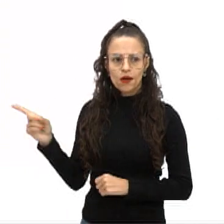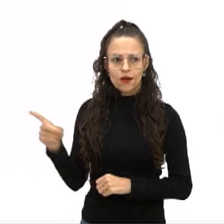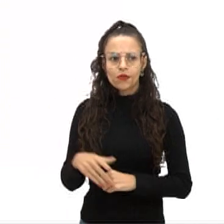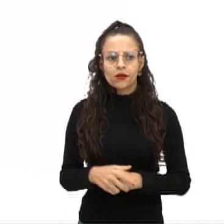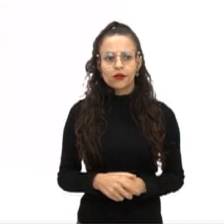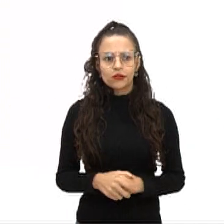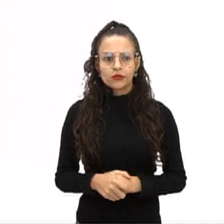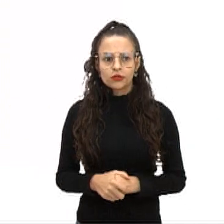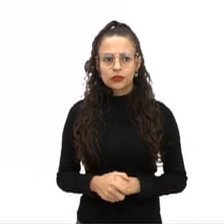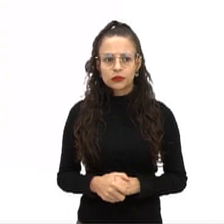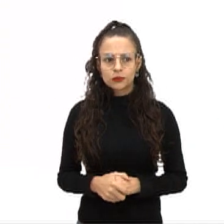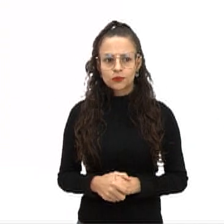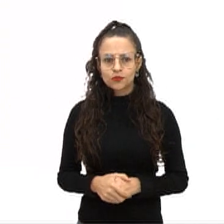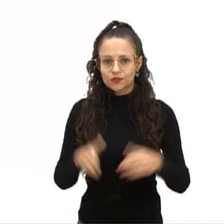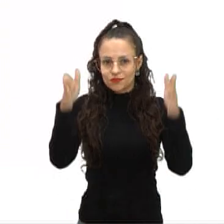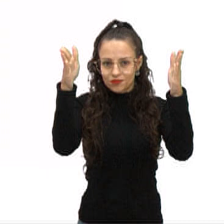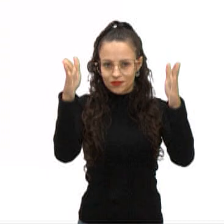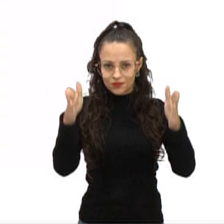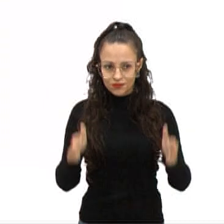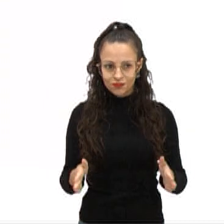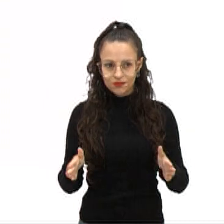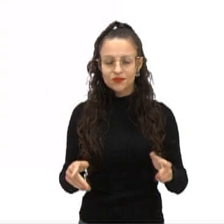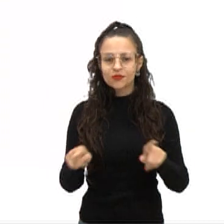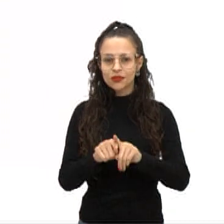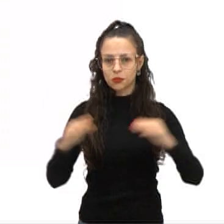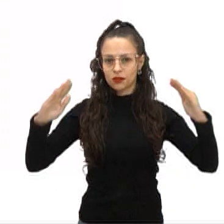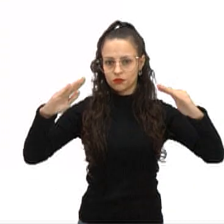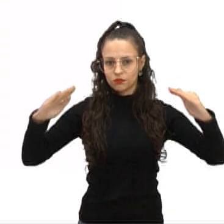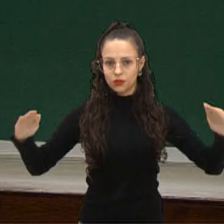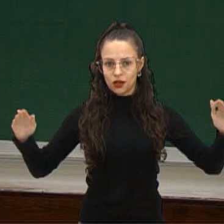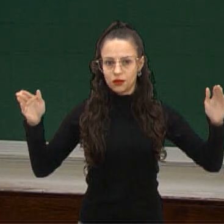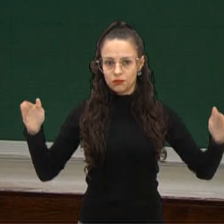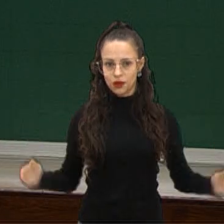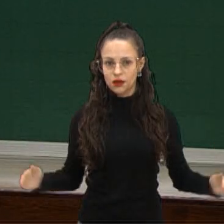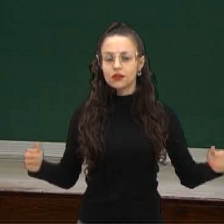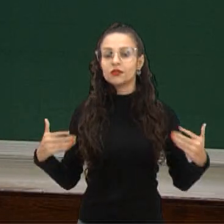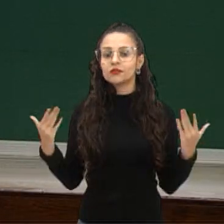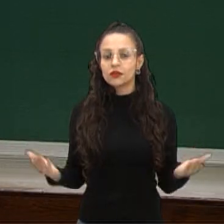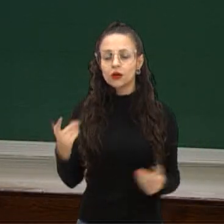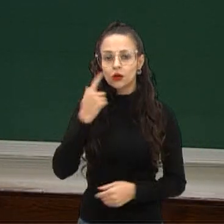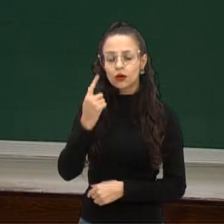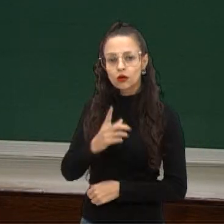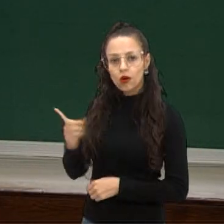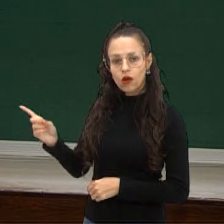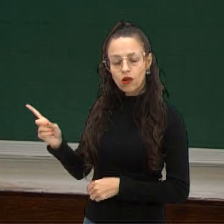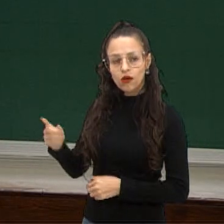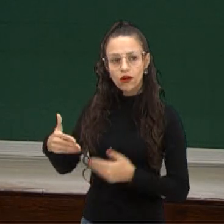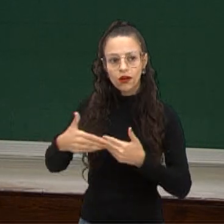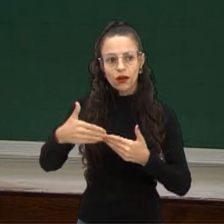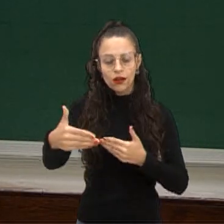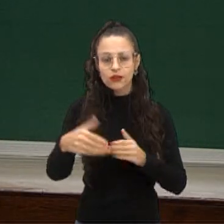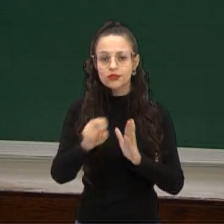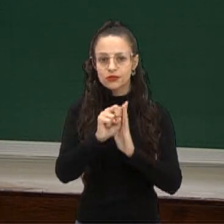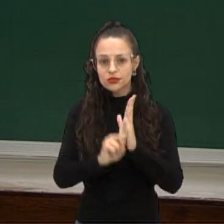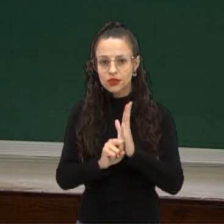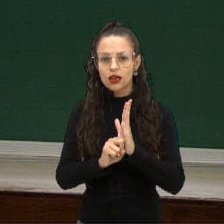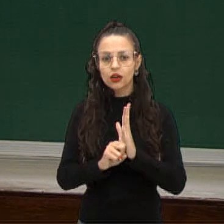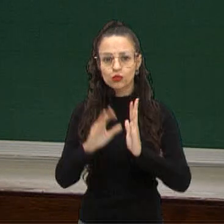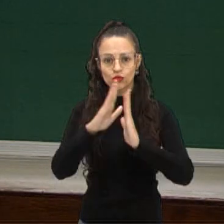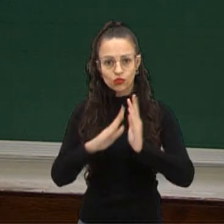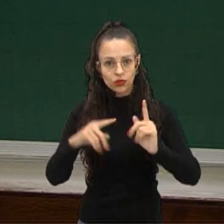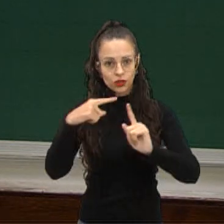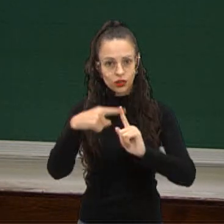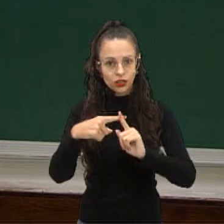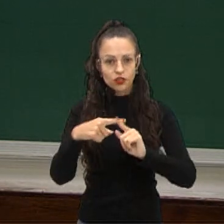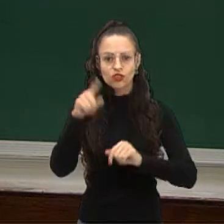que a concepção da nave central, as naves laterais, tá? E a partir desse momento, desse século, a igreja vai ser um momento